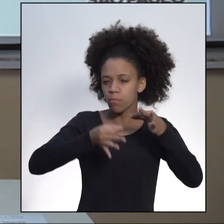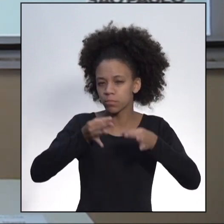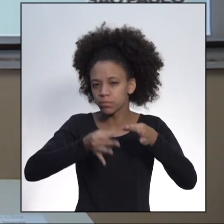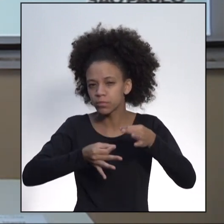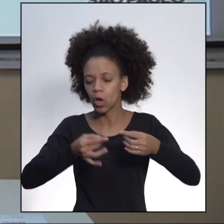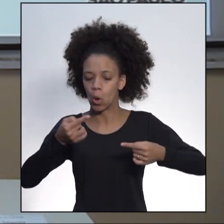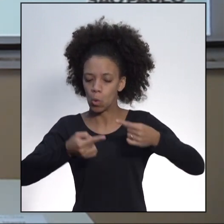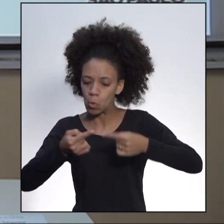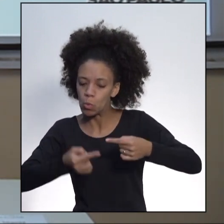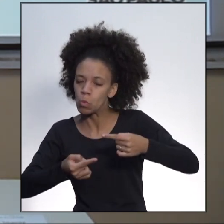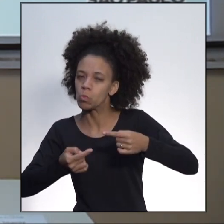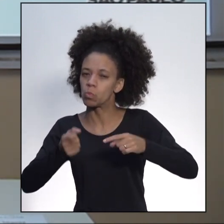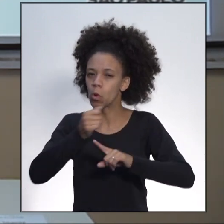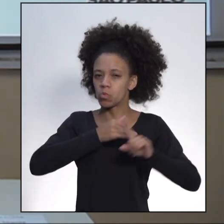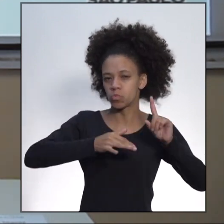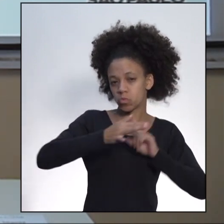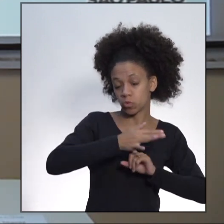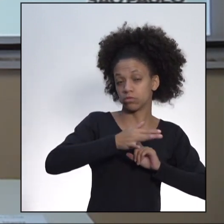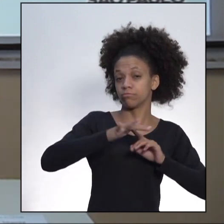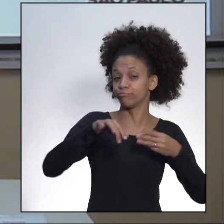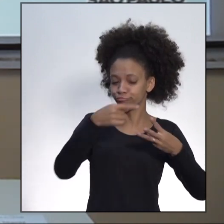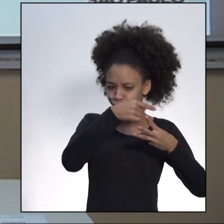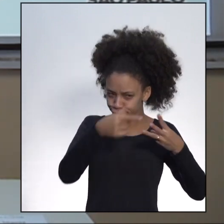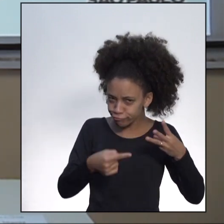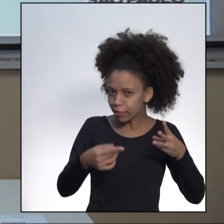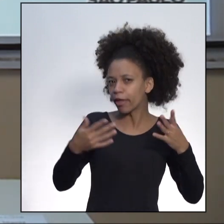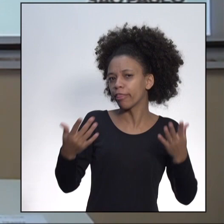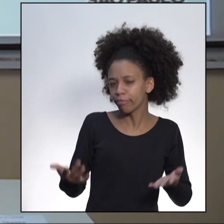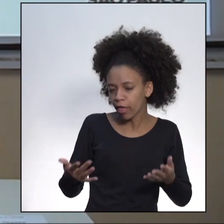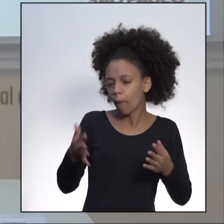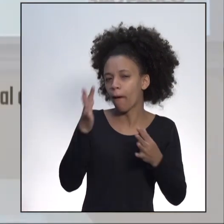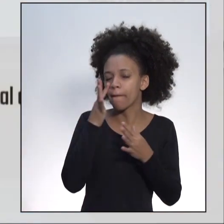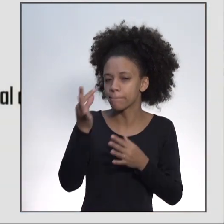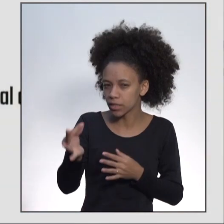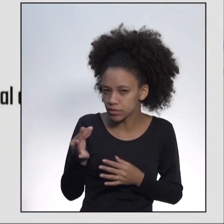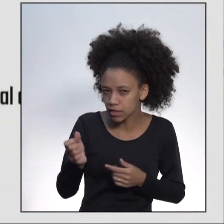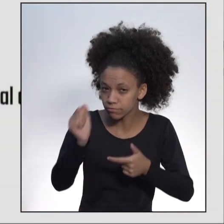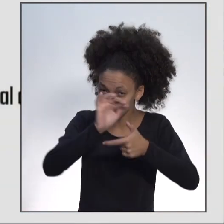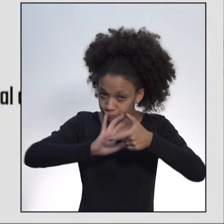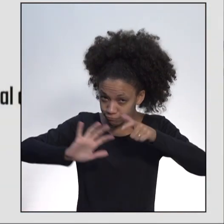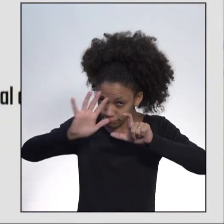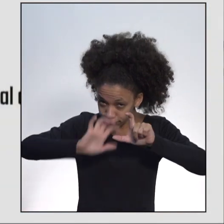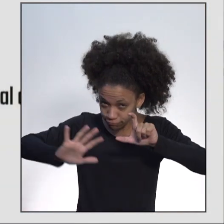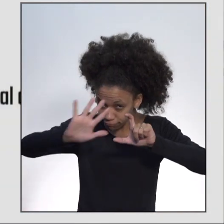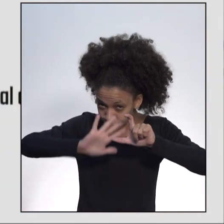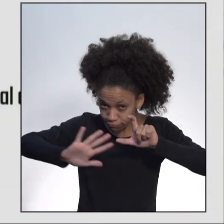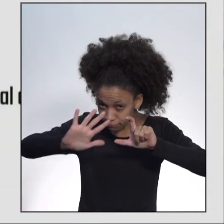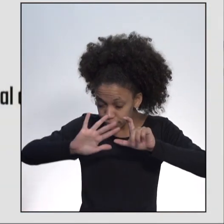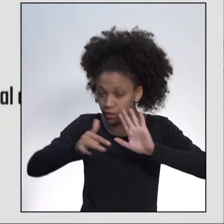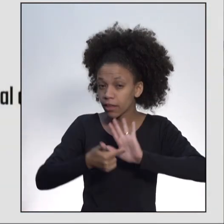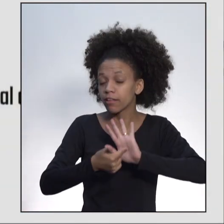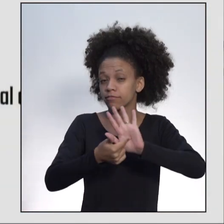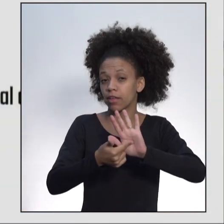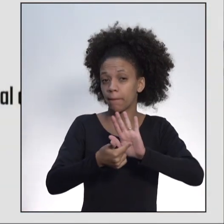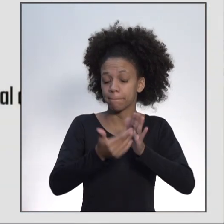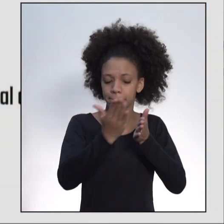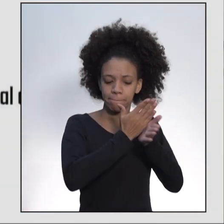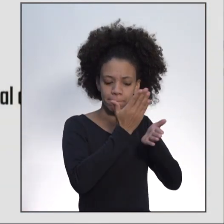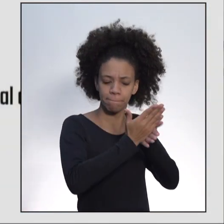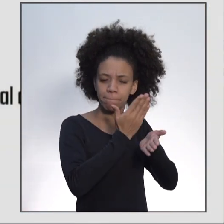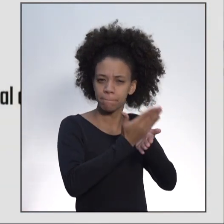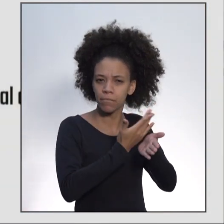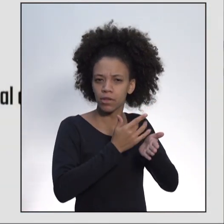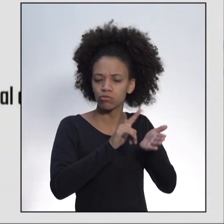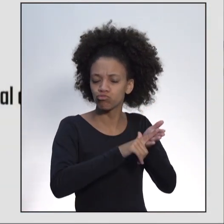o social. Então, vamos prestar atenção na charge. Está presente em revistas e